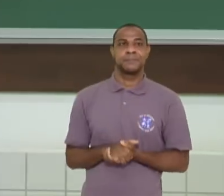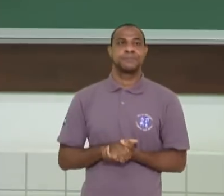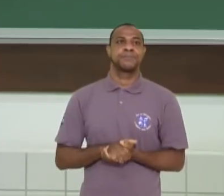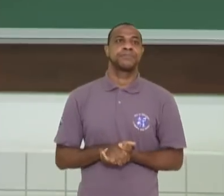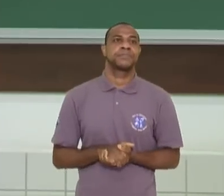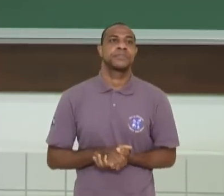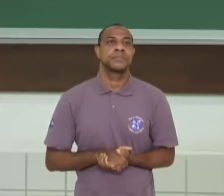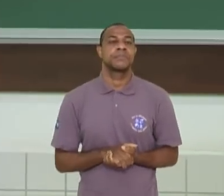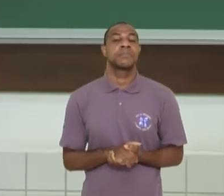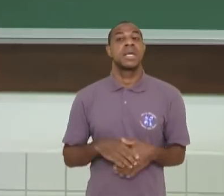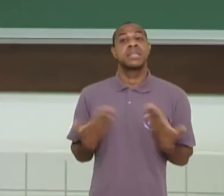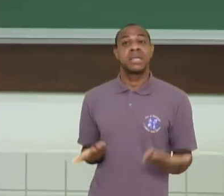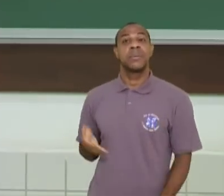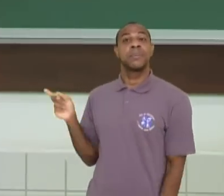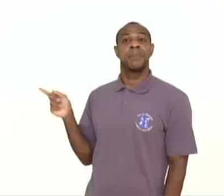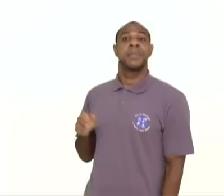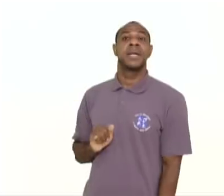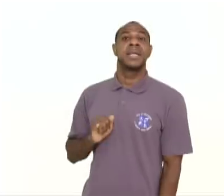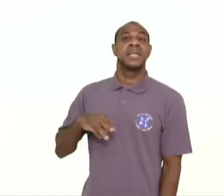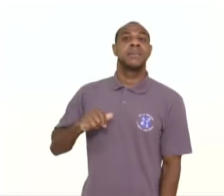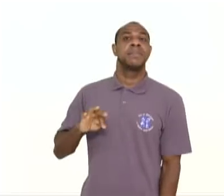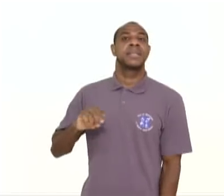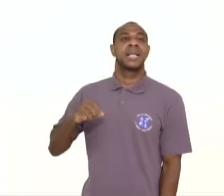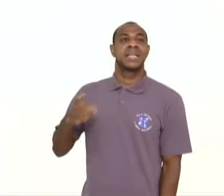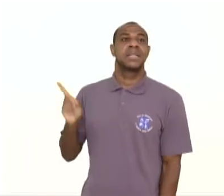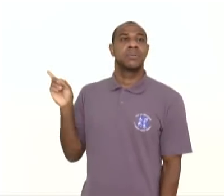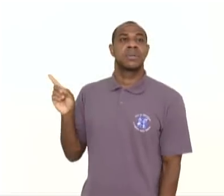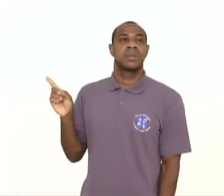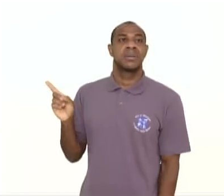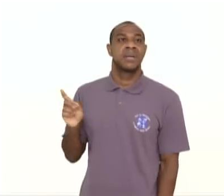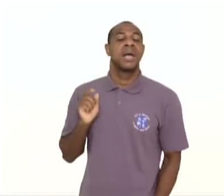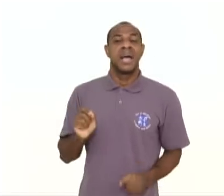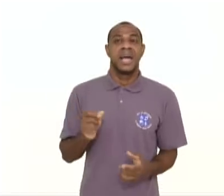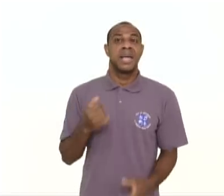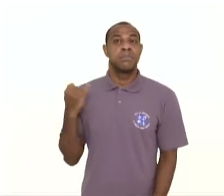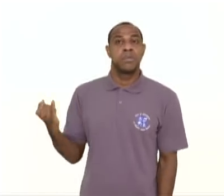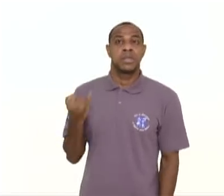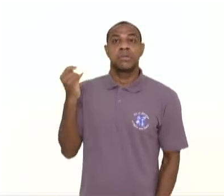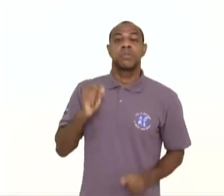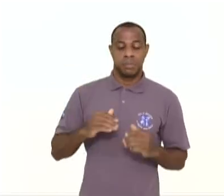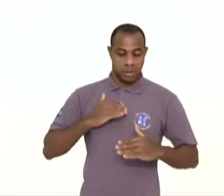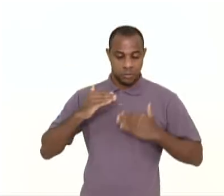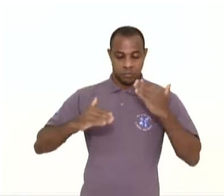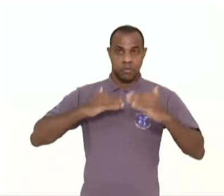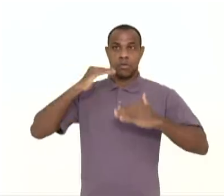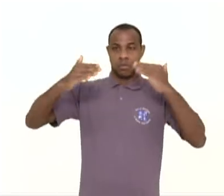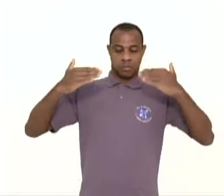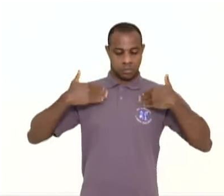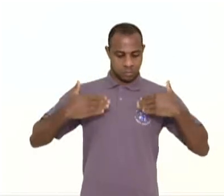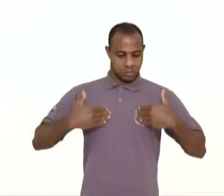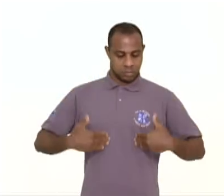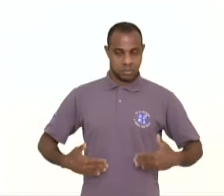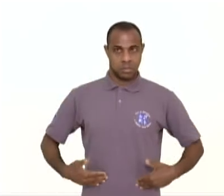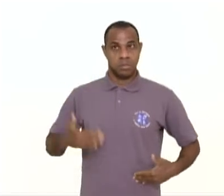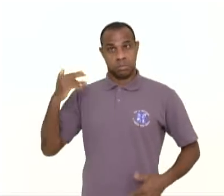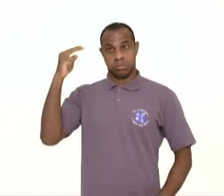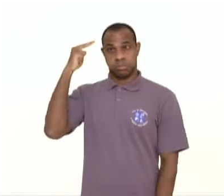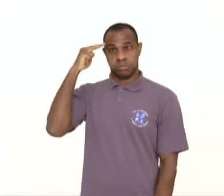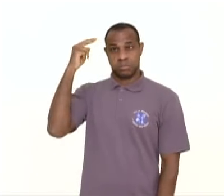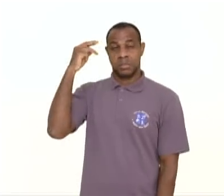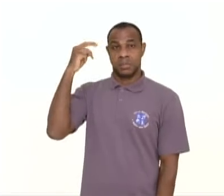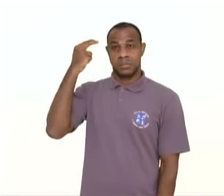imitação. Então, a imitação, ou brincar, é um fator essencial, né, para o desenvolvimento físico, emocional, mental